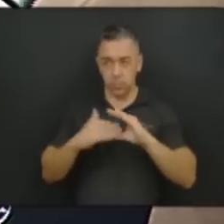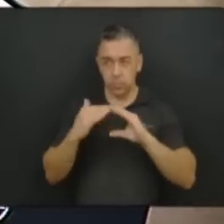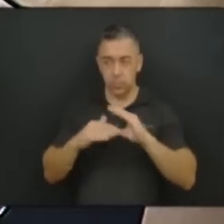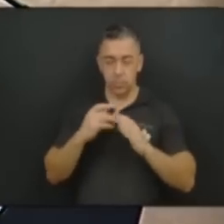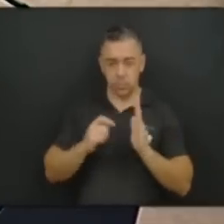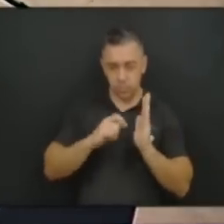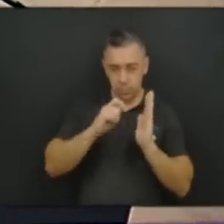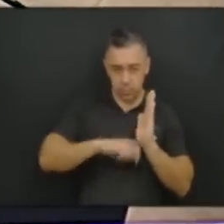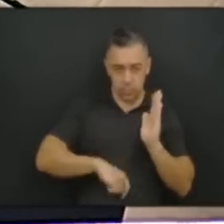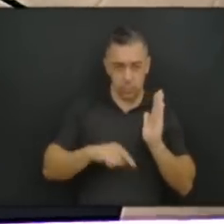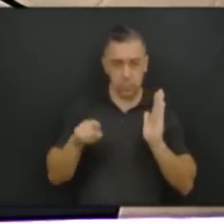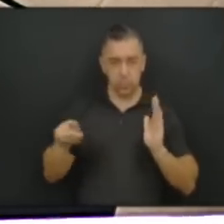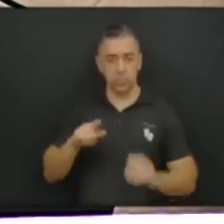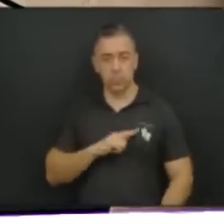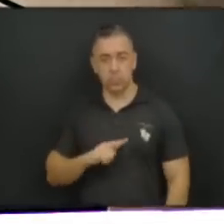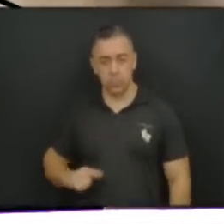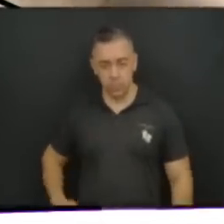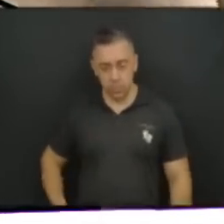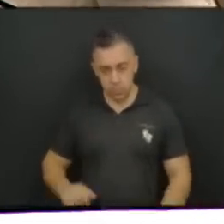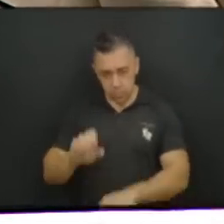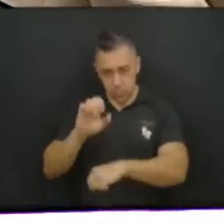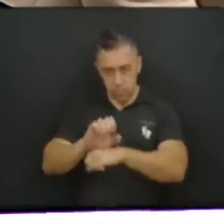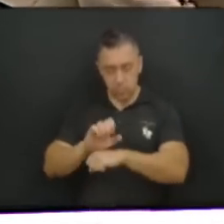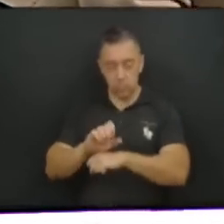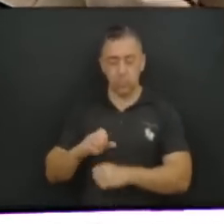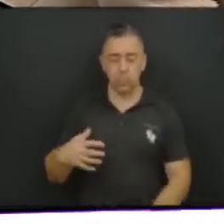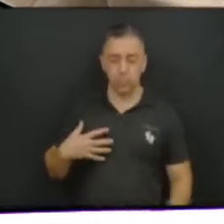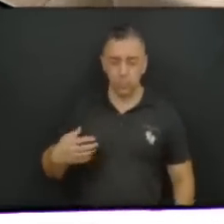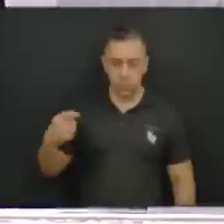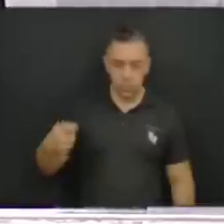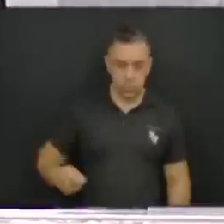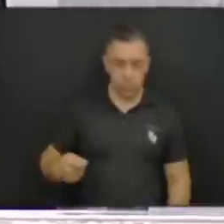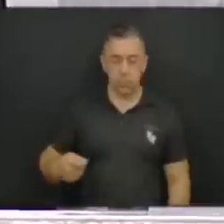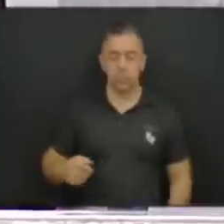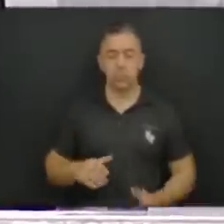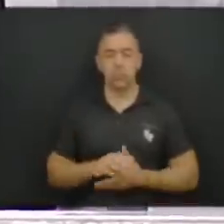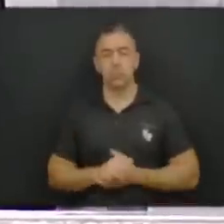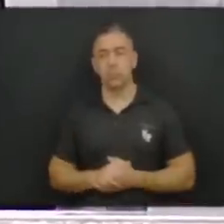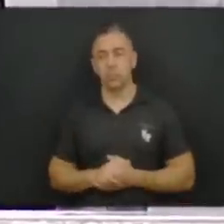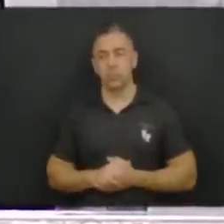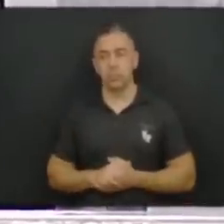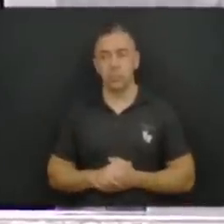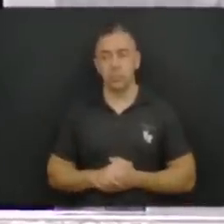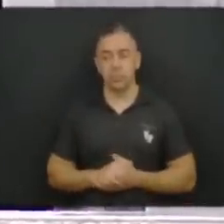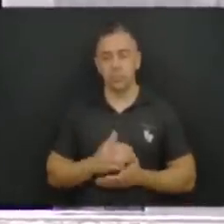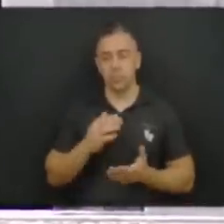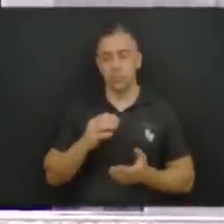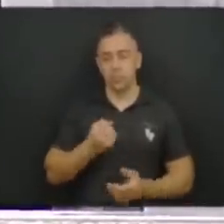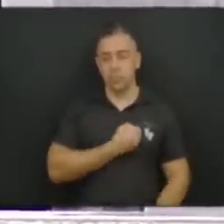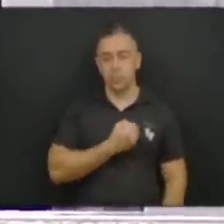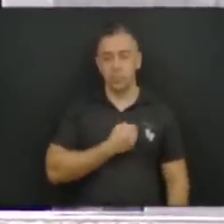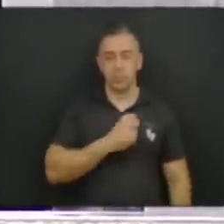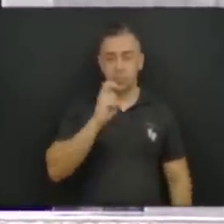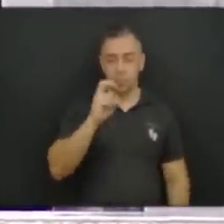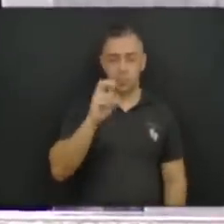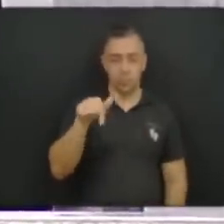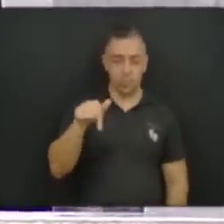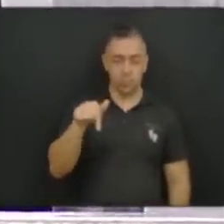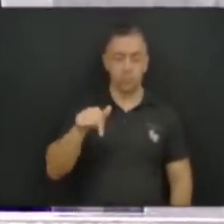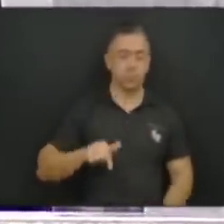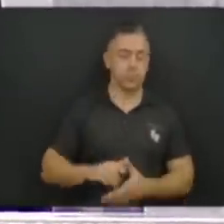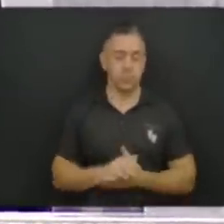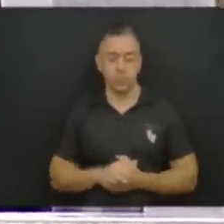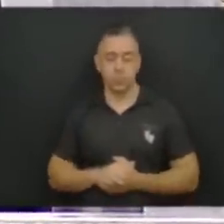que foram assinadas pelo governador do Estado do Paraná Carlos Massa o Ratinho Junior mensagem de uma 57